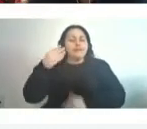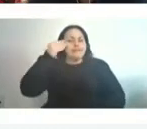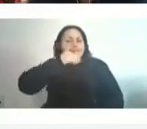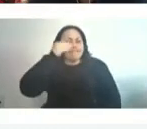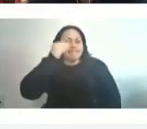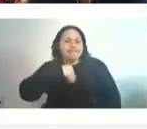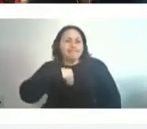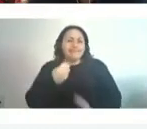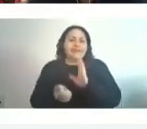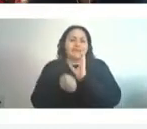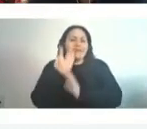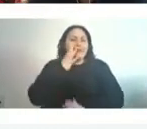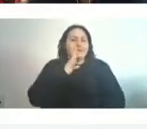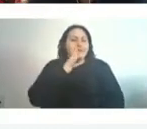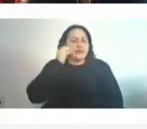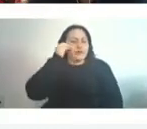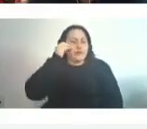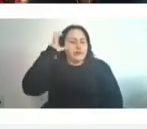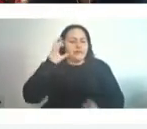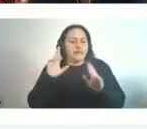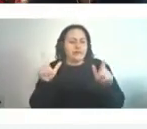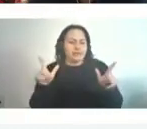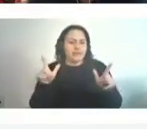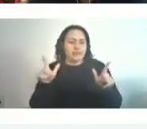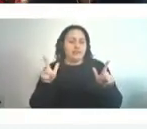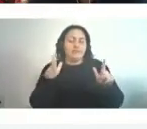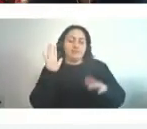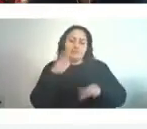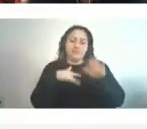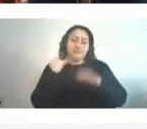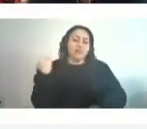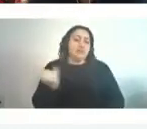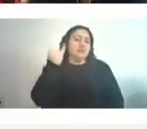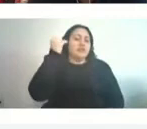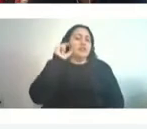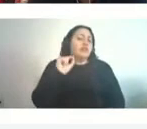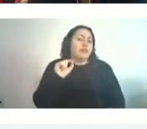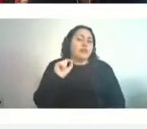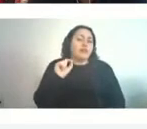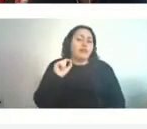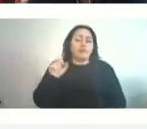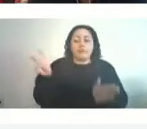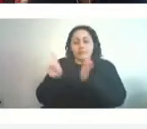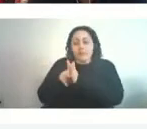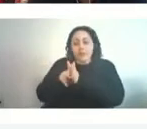Talvez uma das coisas mais importantes, né, tenha vindo da própria física, porque